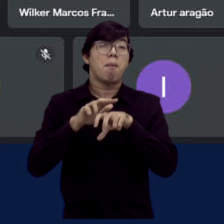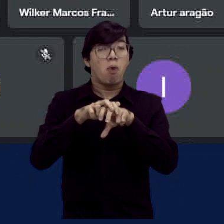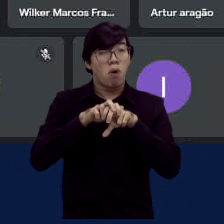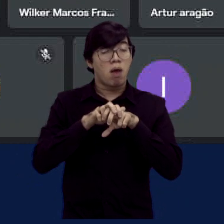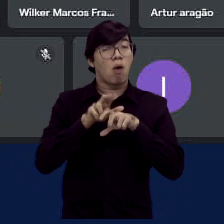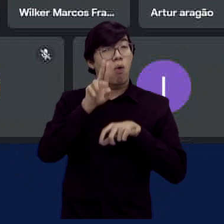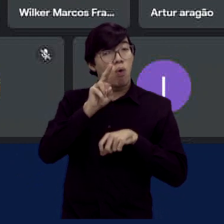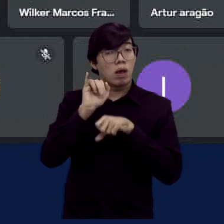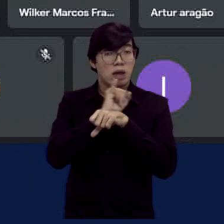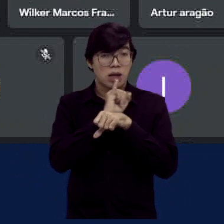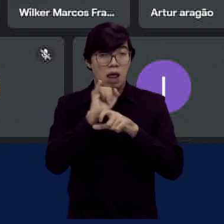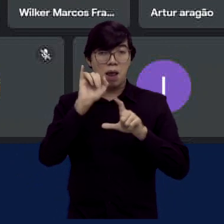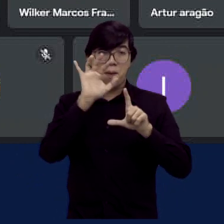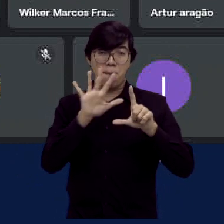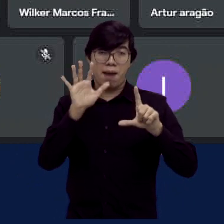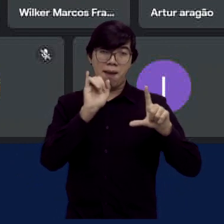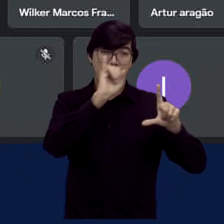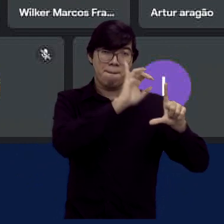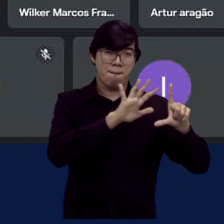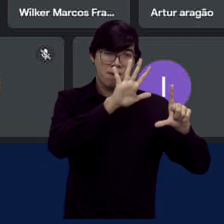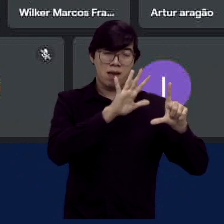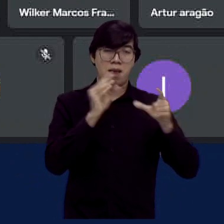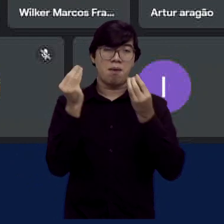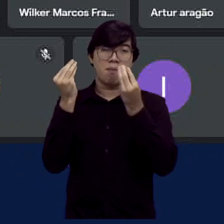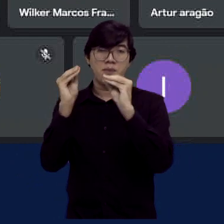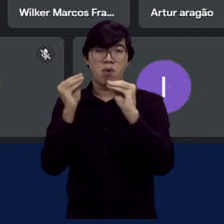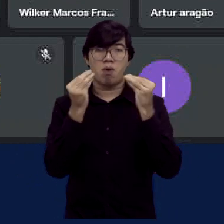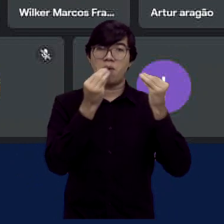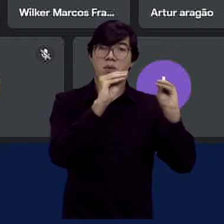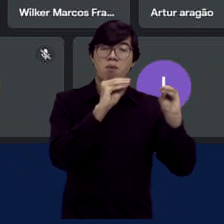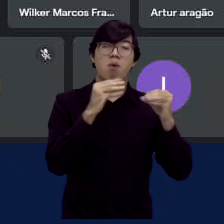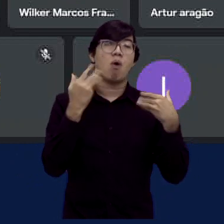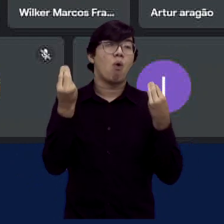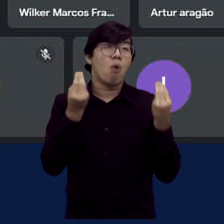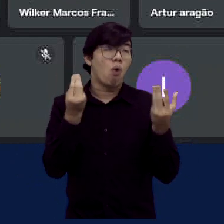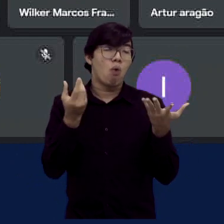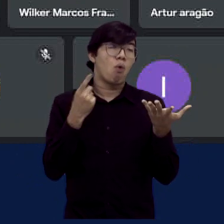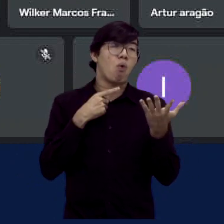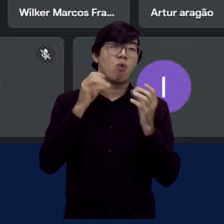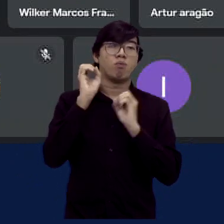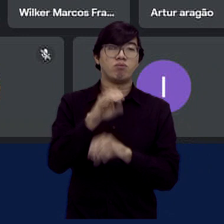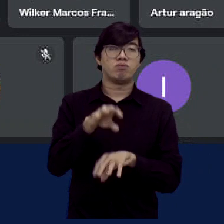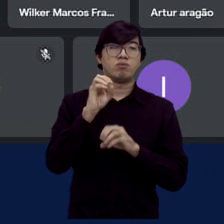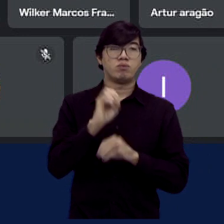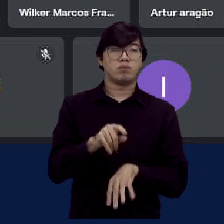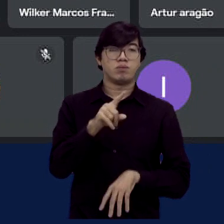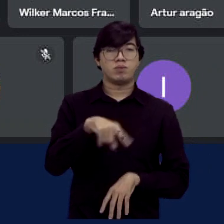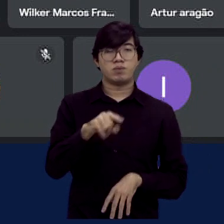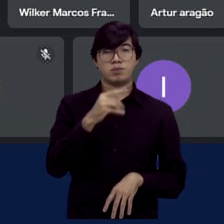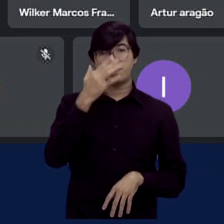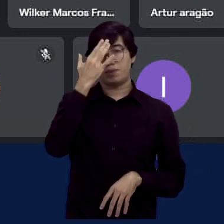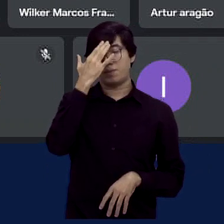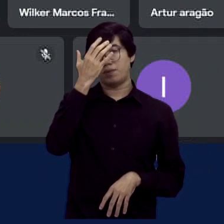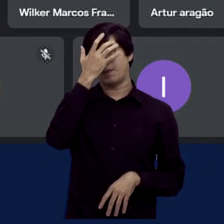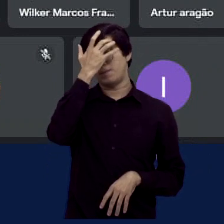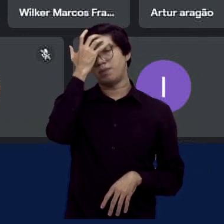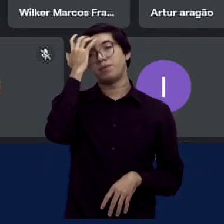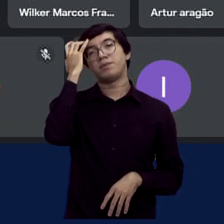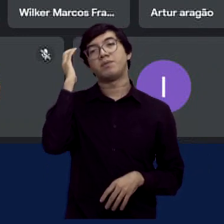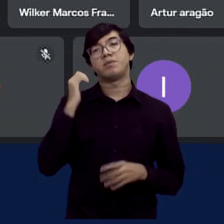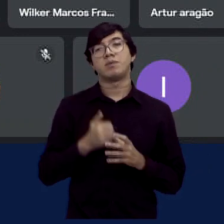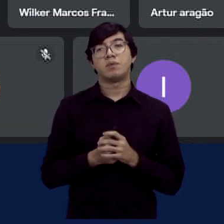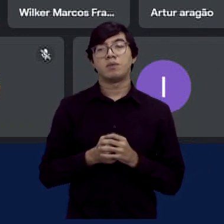linguagem imagética, contar outras coisas, né? Ensinar algo, tá bem? O Matheus Monteiro perguntou,